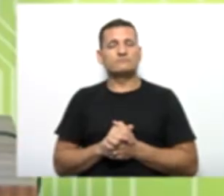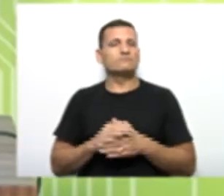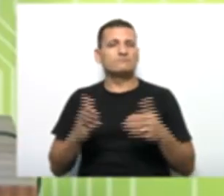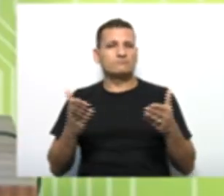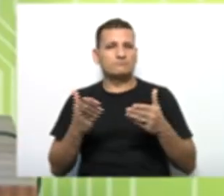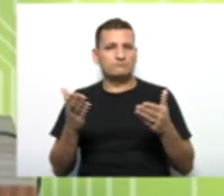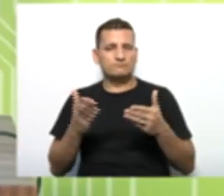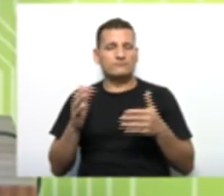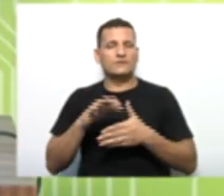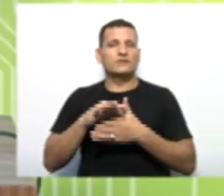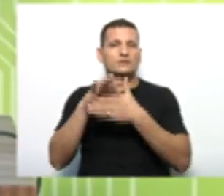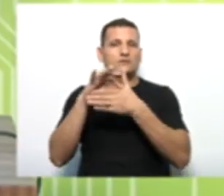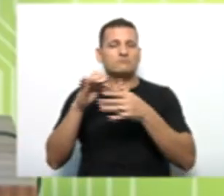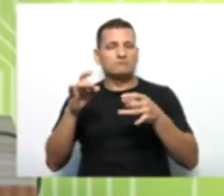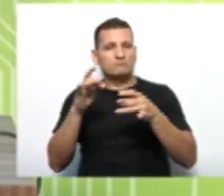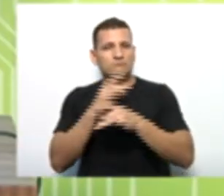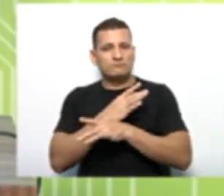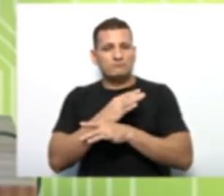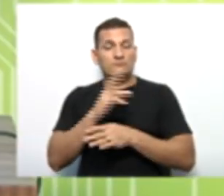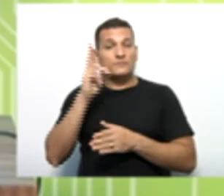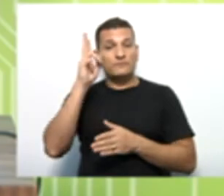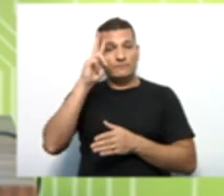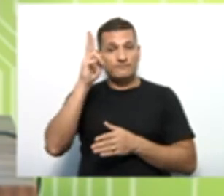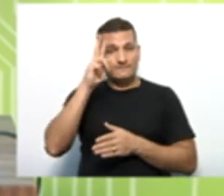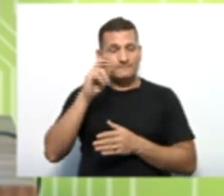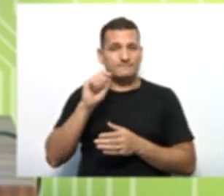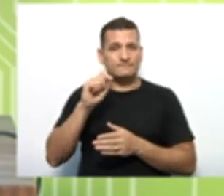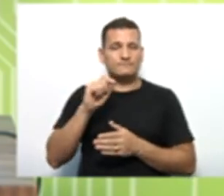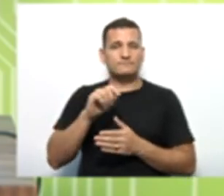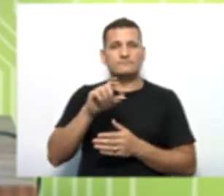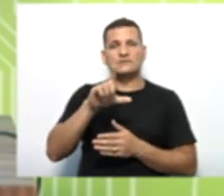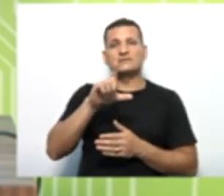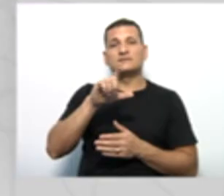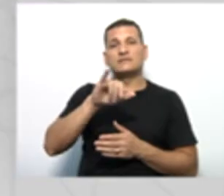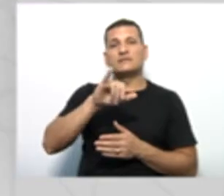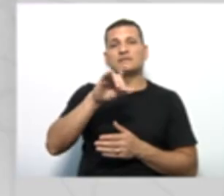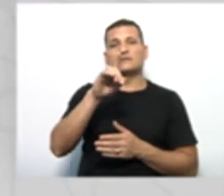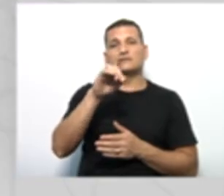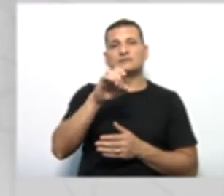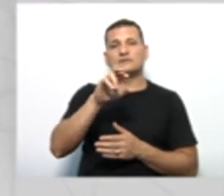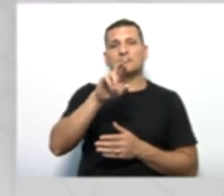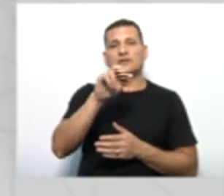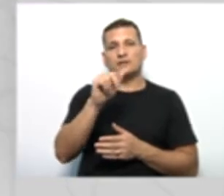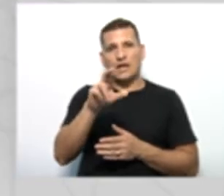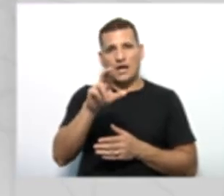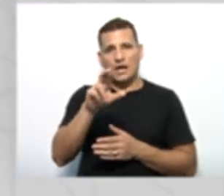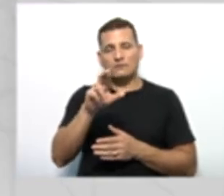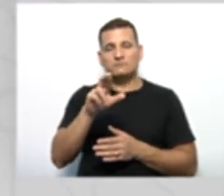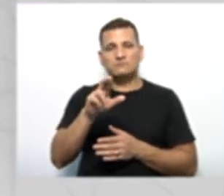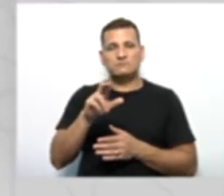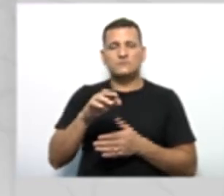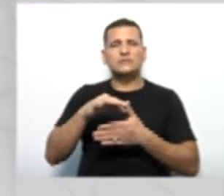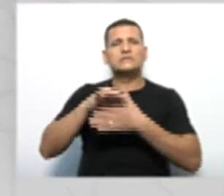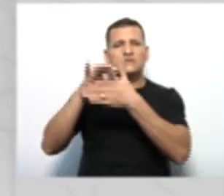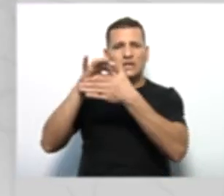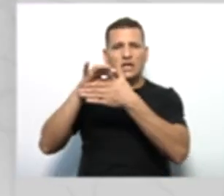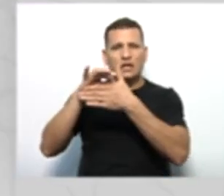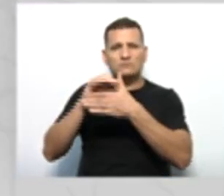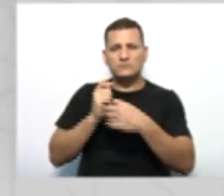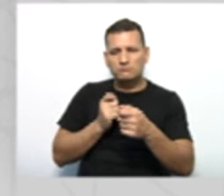temática da liderança, nós podemos lembrar que liderar não é impor. Liderar é